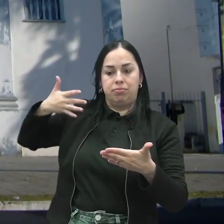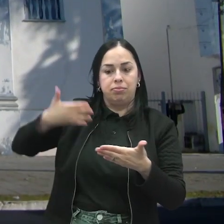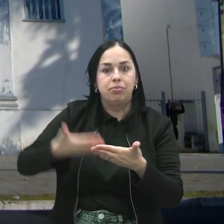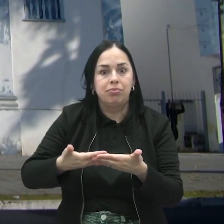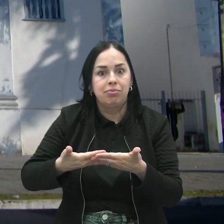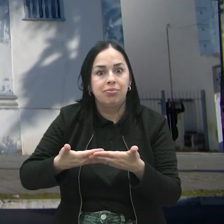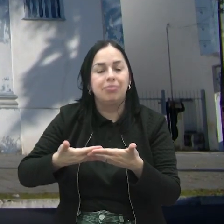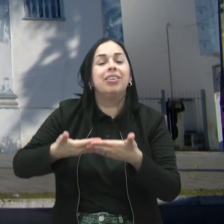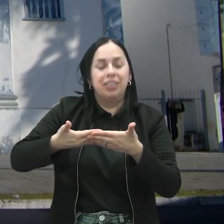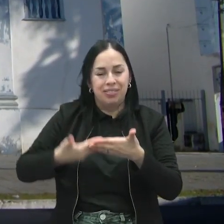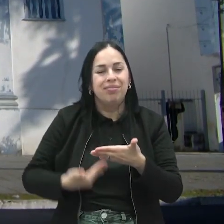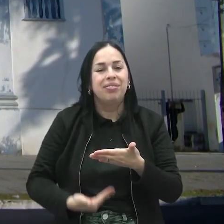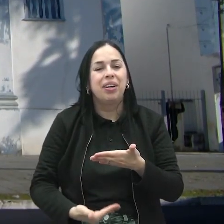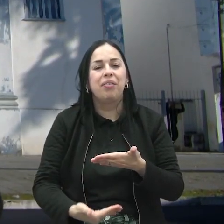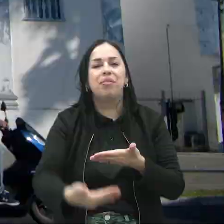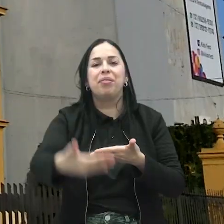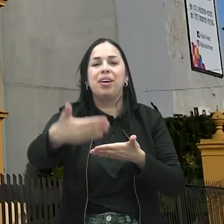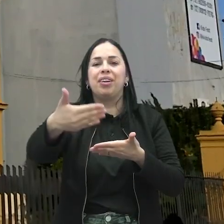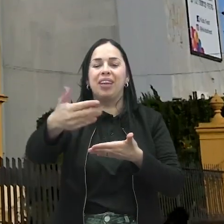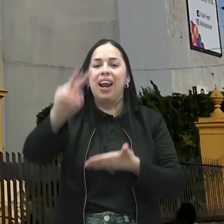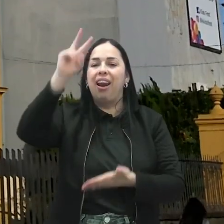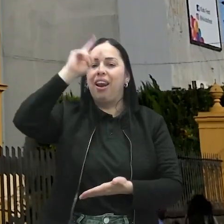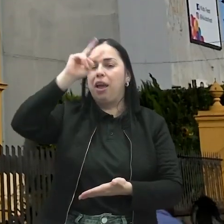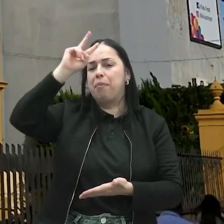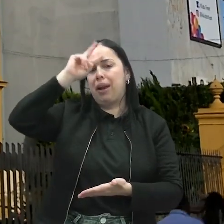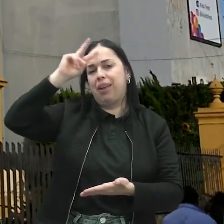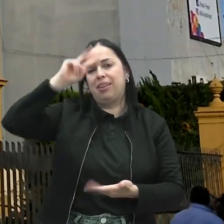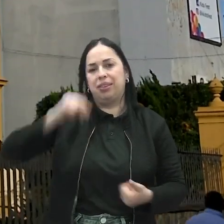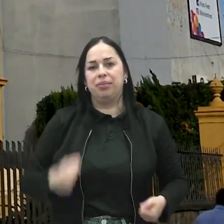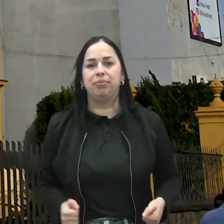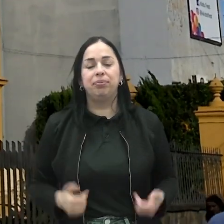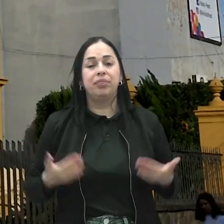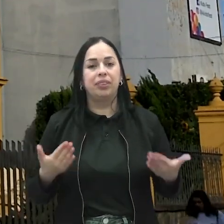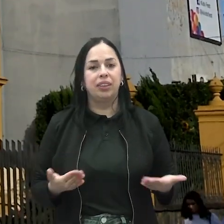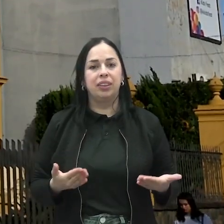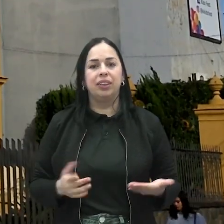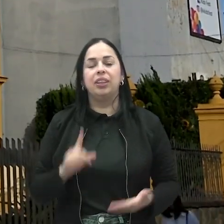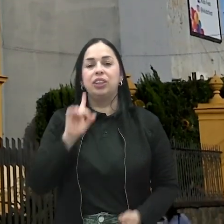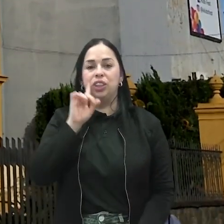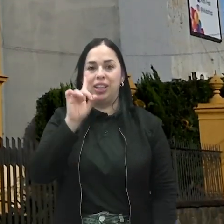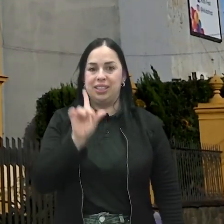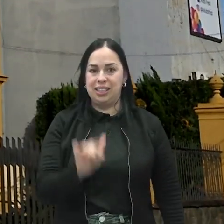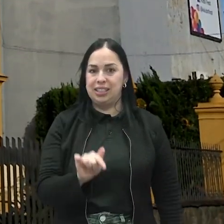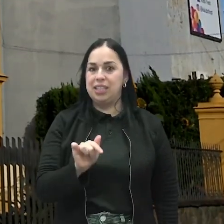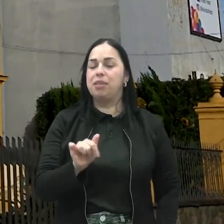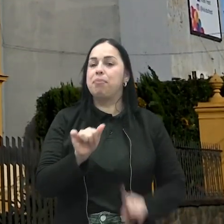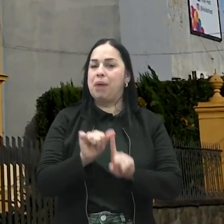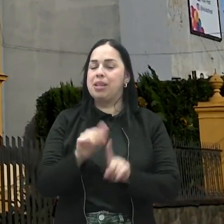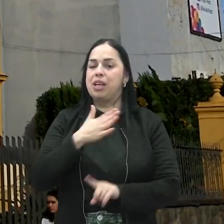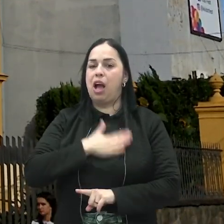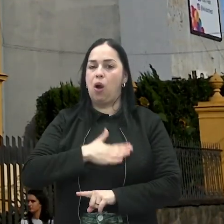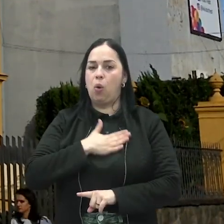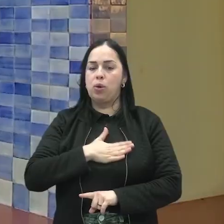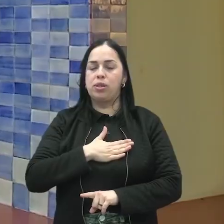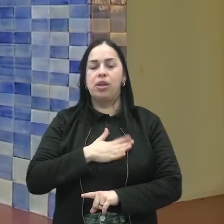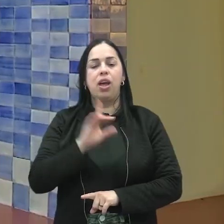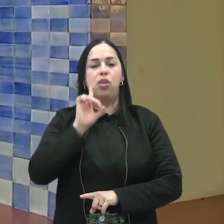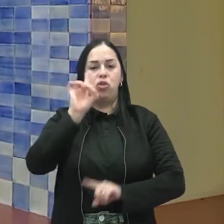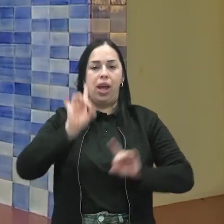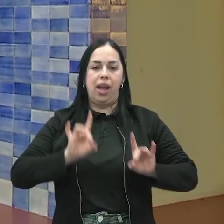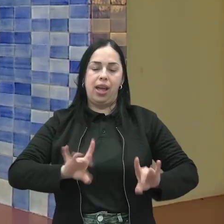passado, representam o presente e preservam a memória para o futuro. Em 17 de agosto,